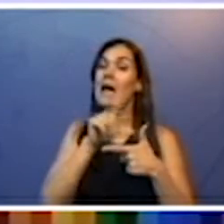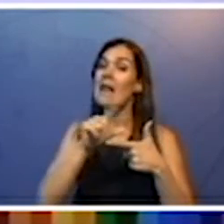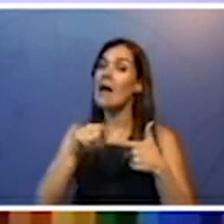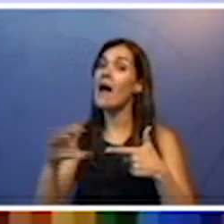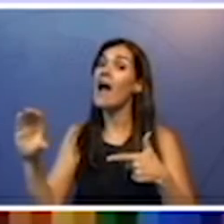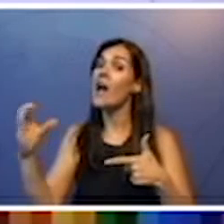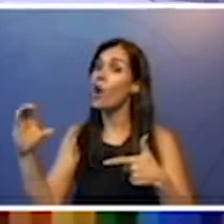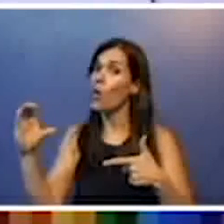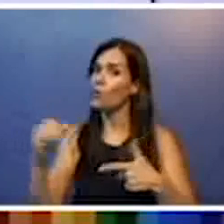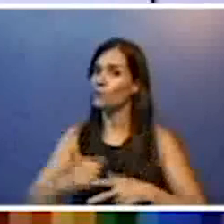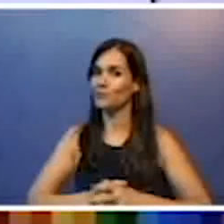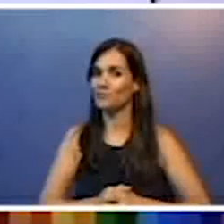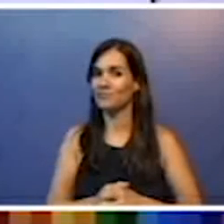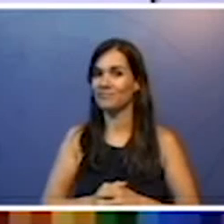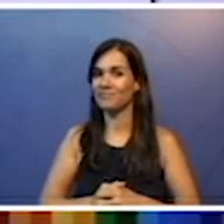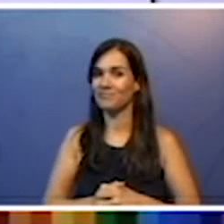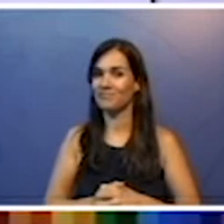Carol.